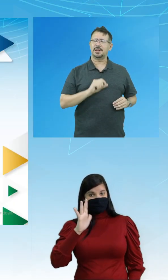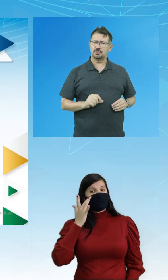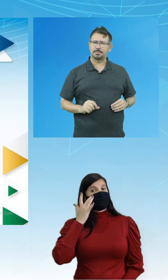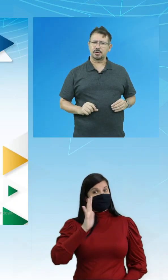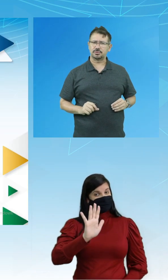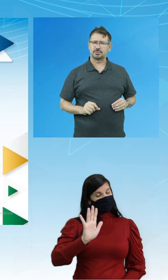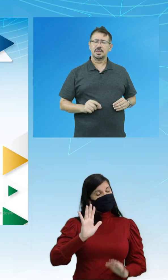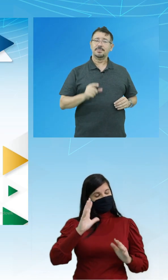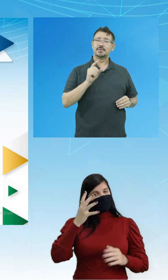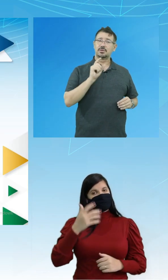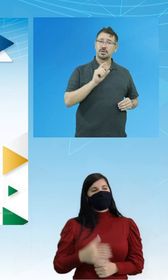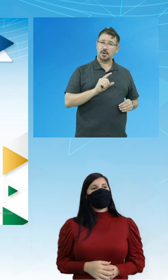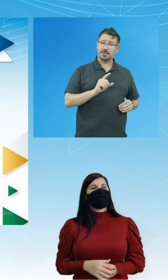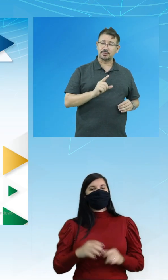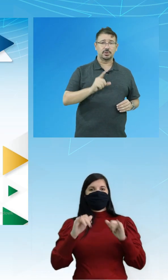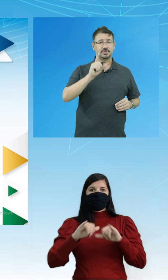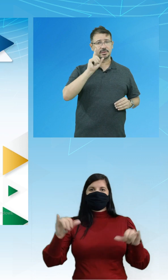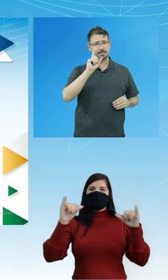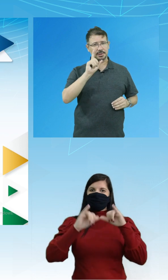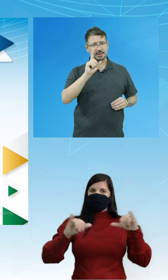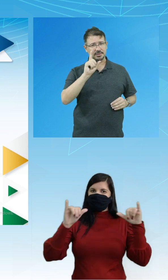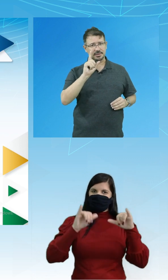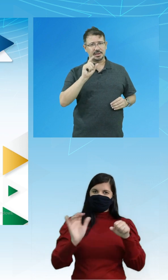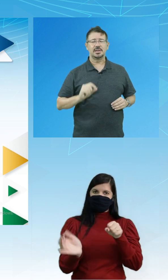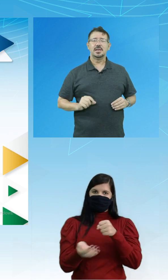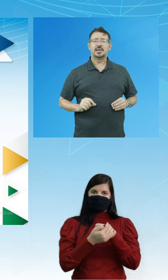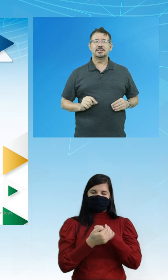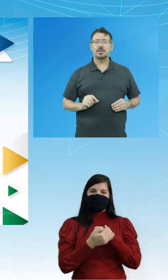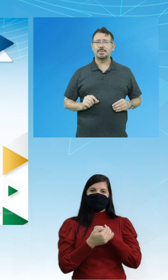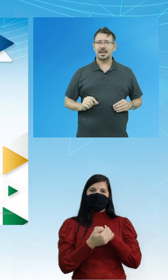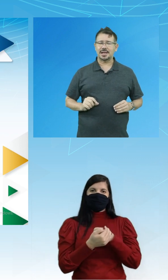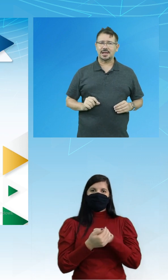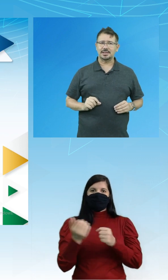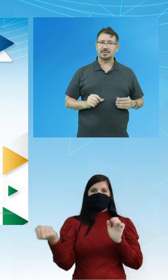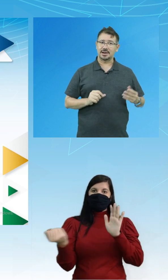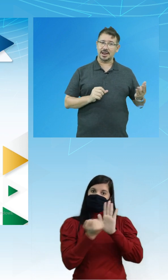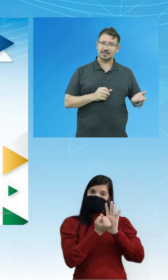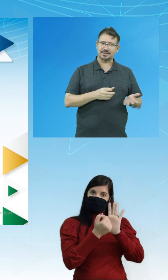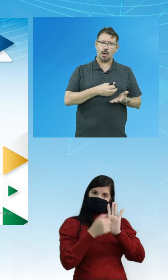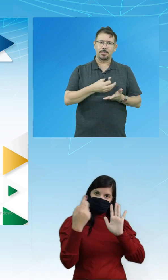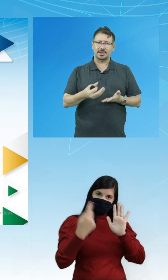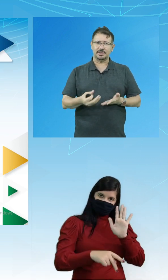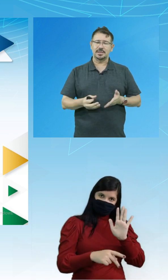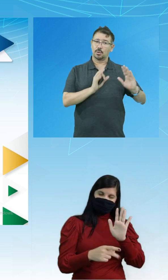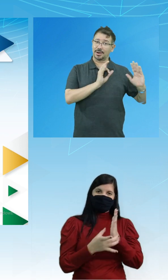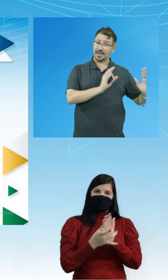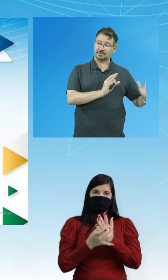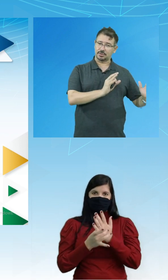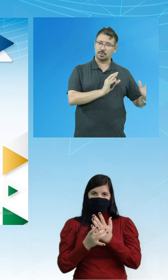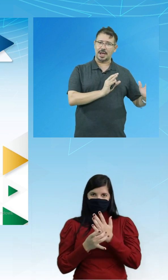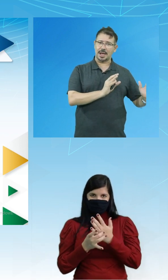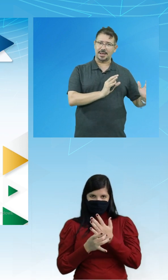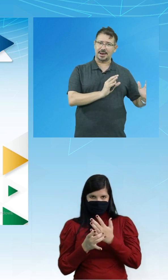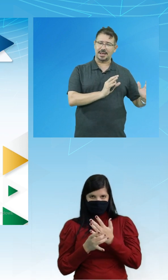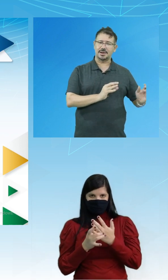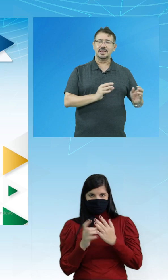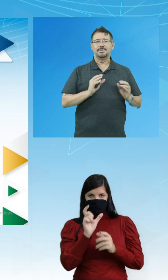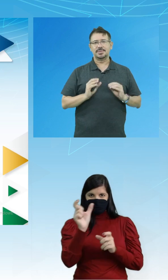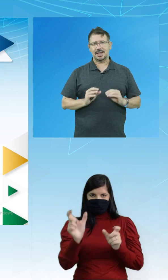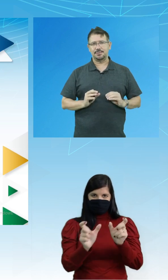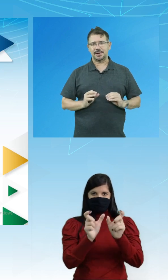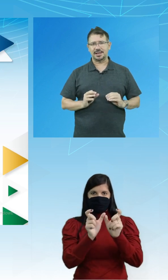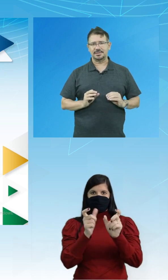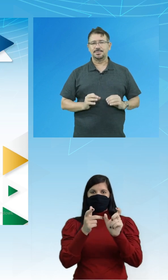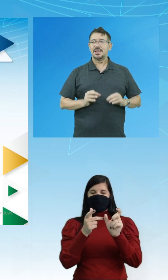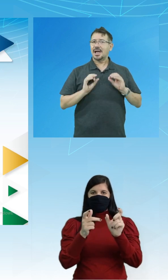são pressupostos? São informações implícitas que são marcadas lexicalmente, o léxico, a palavra,